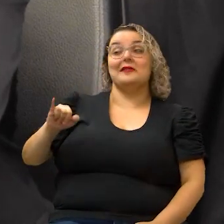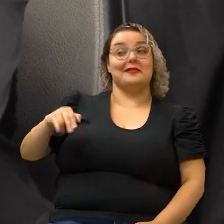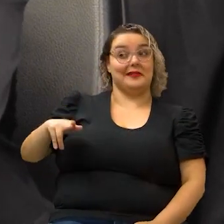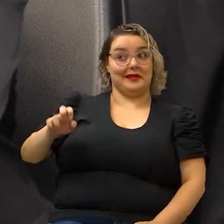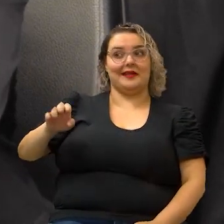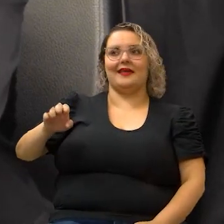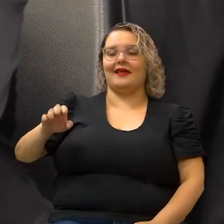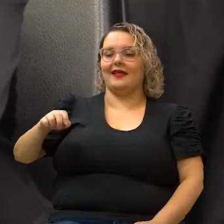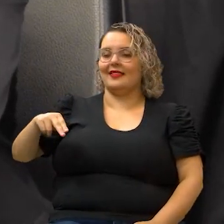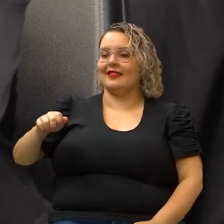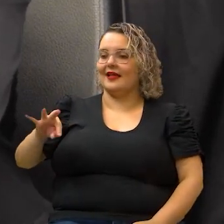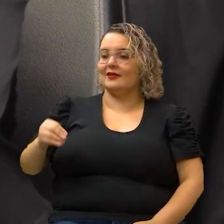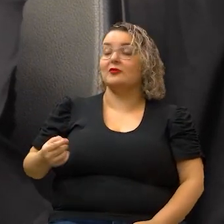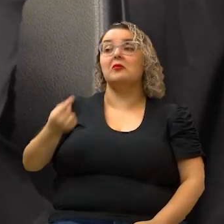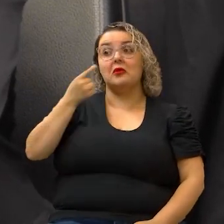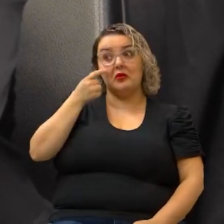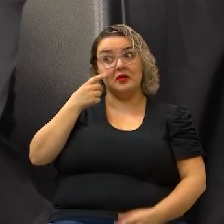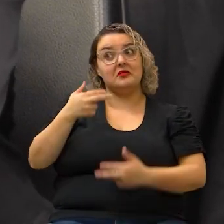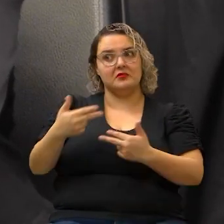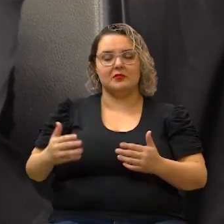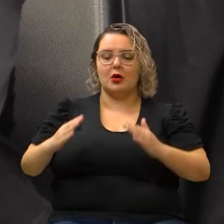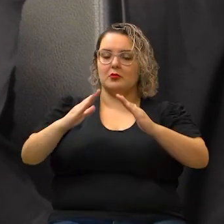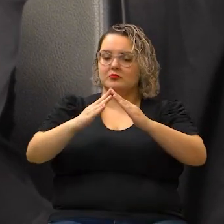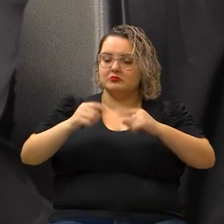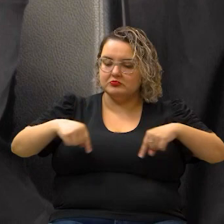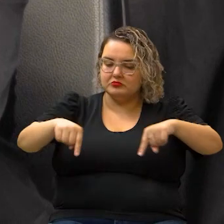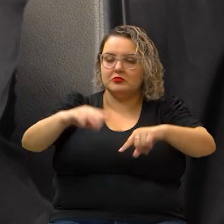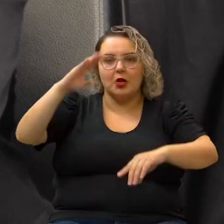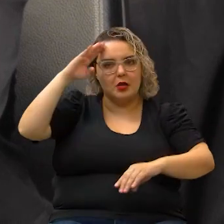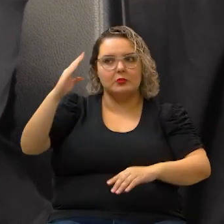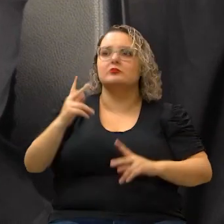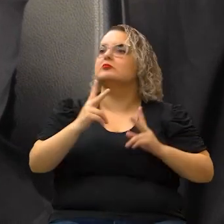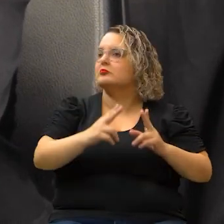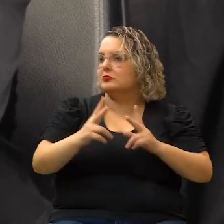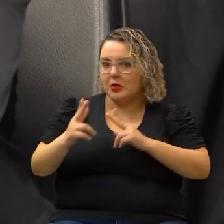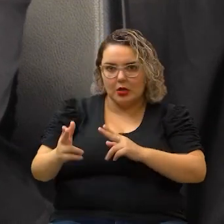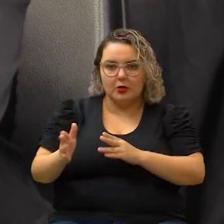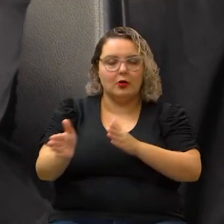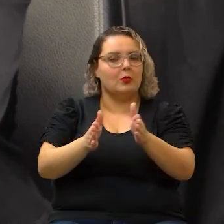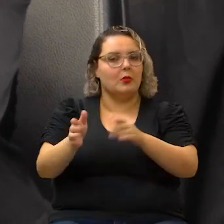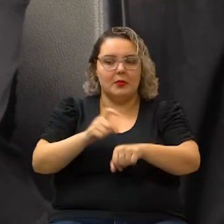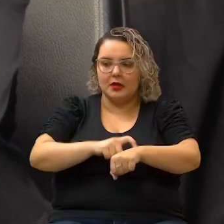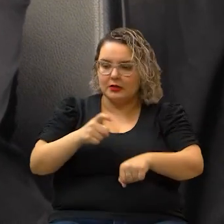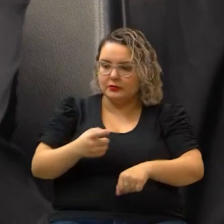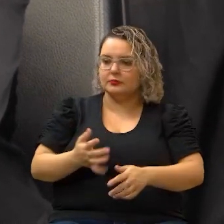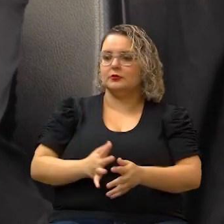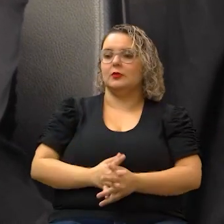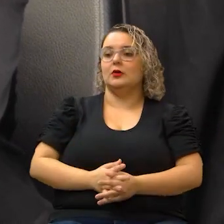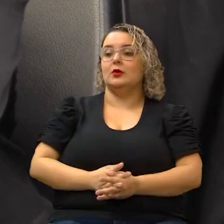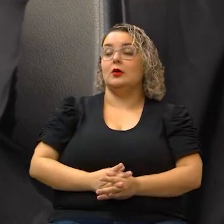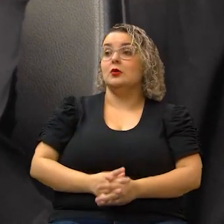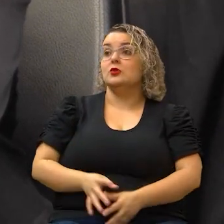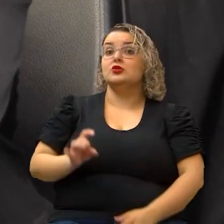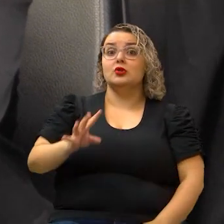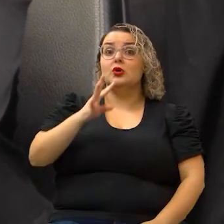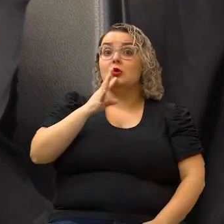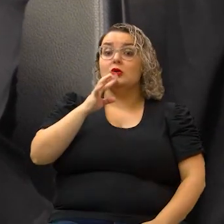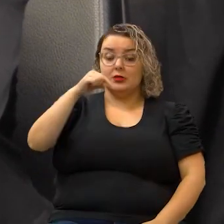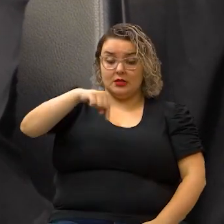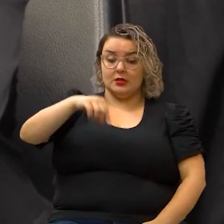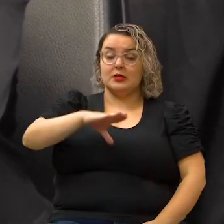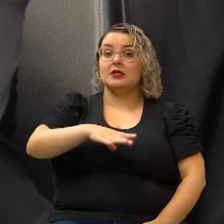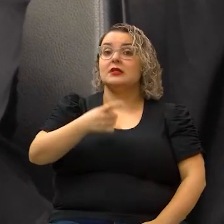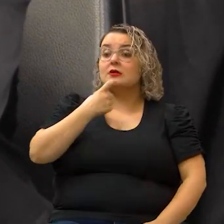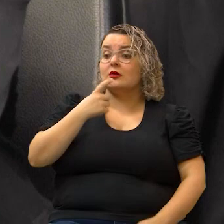né? Sim. E olha que coisa, nós servíamos no mesmo período, no mesmo exército, no 12º GAC, só que só conhecemos